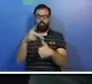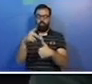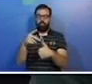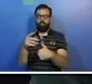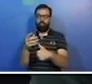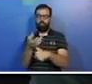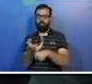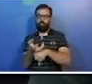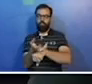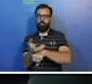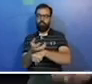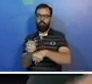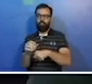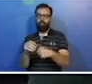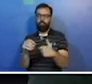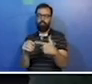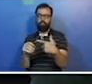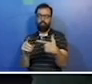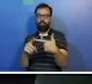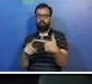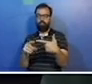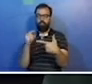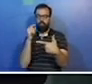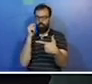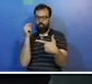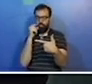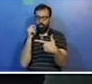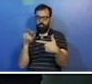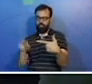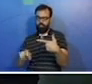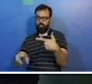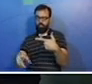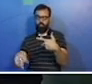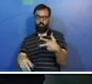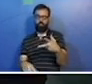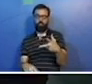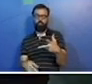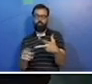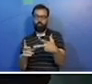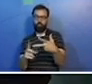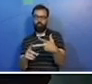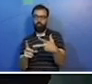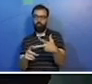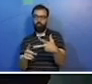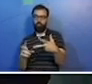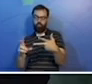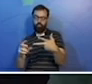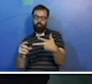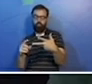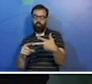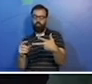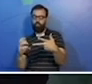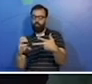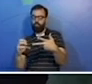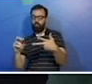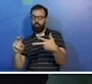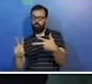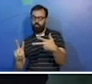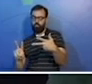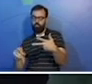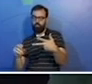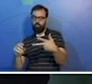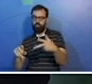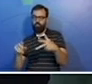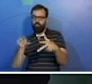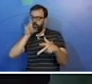produtor, o herbívoro, nosso ratinho, e agora o ratinho, consumidor secundário, será